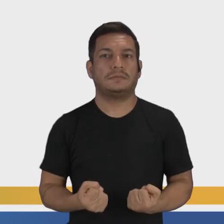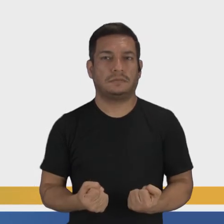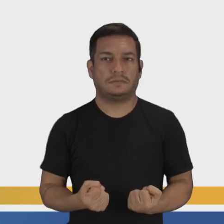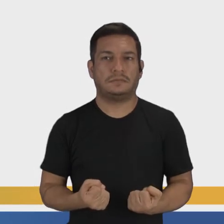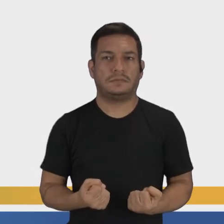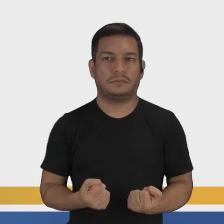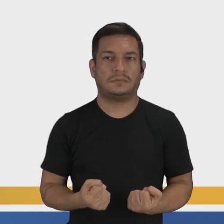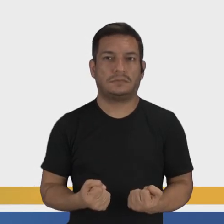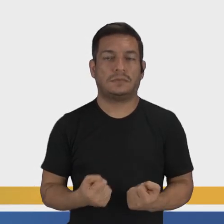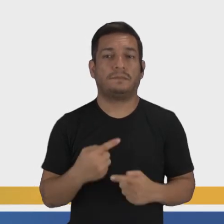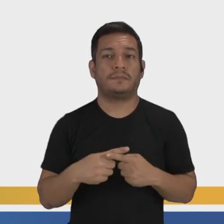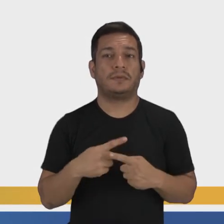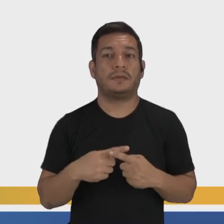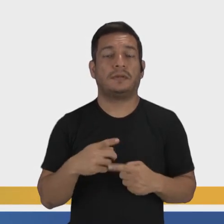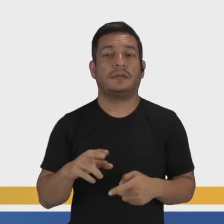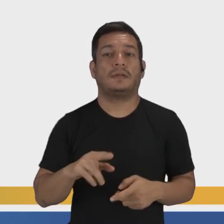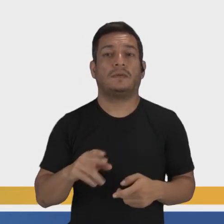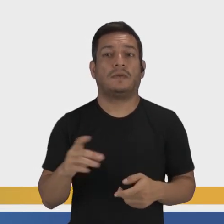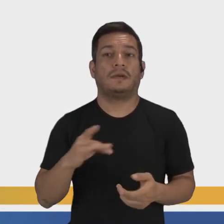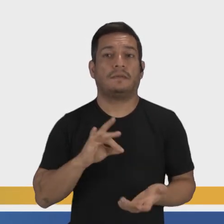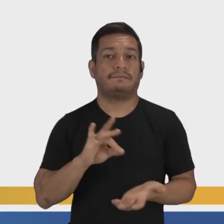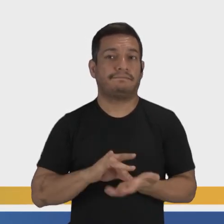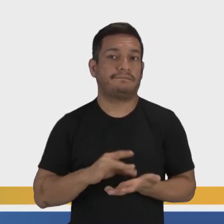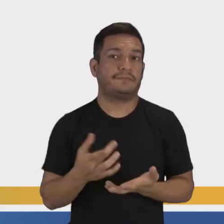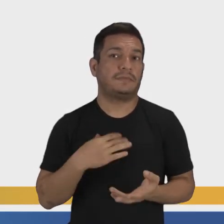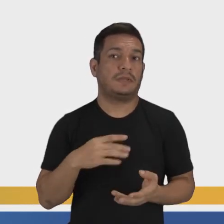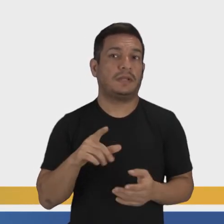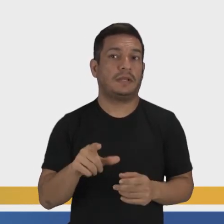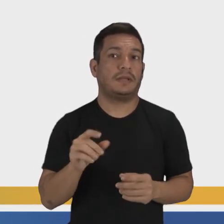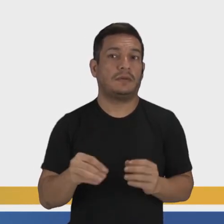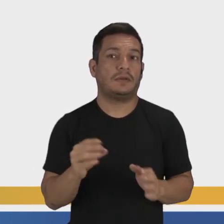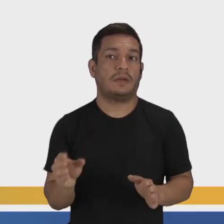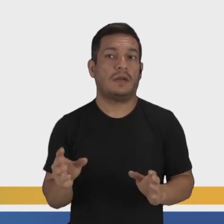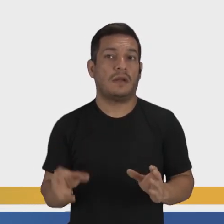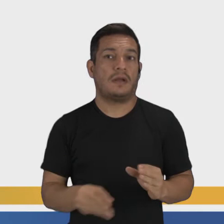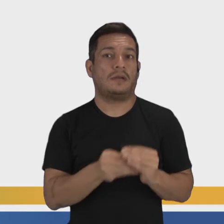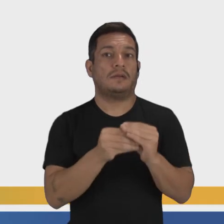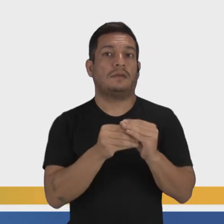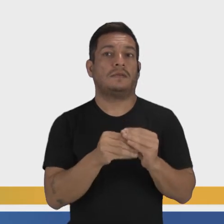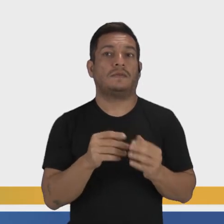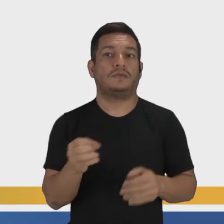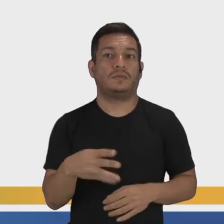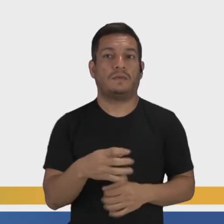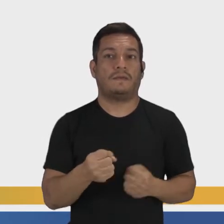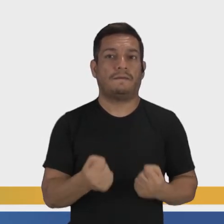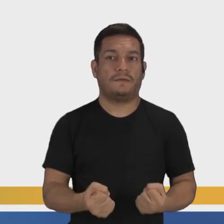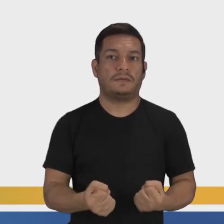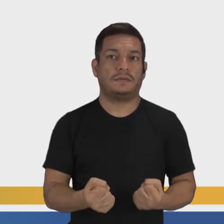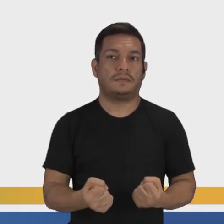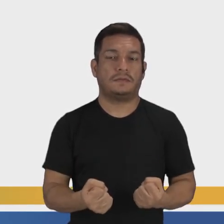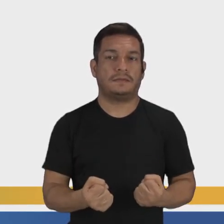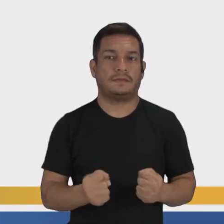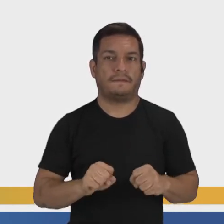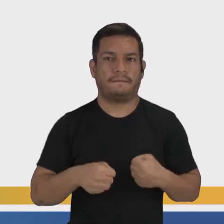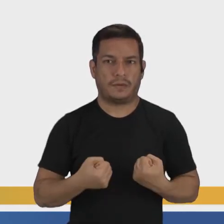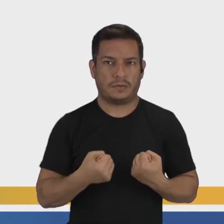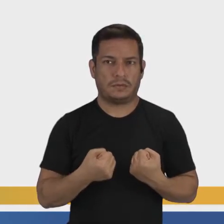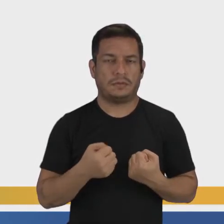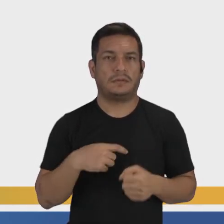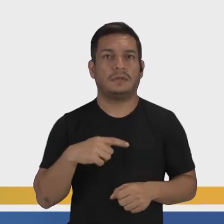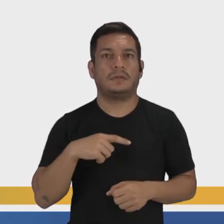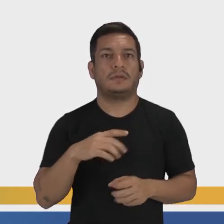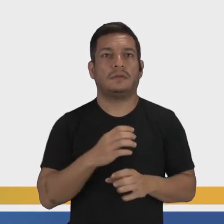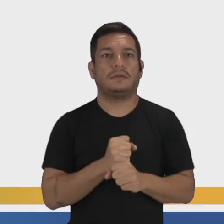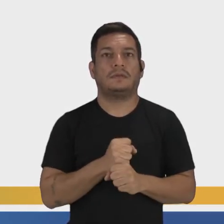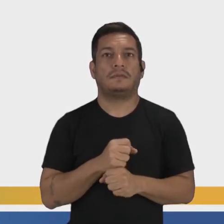aparente, como eu já disse, porque não é a leitura real, ela está sendo acrescida de uma nova força. Então, nós temos aí a